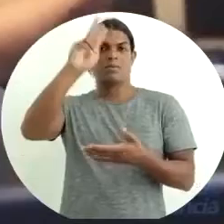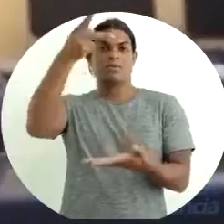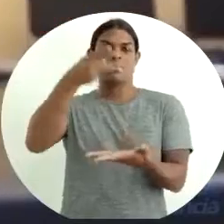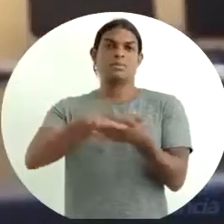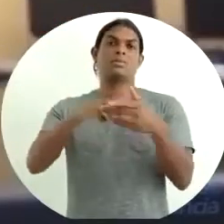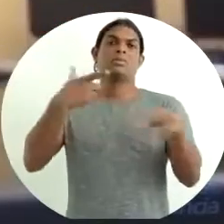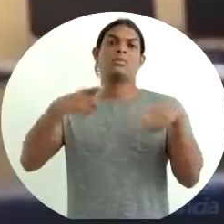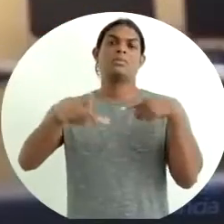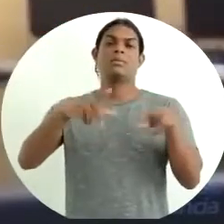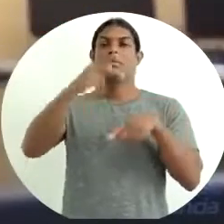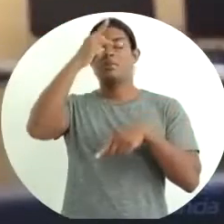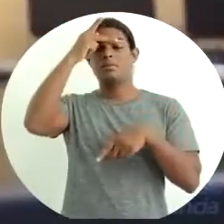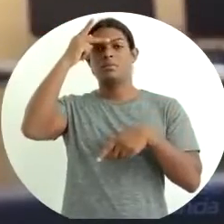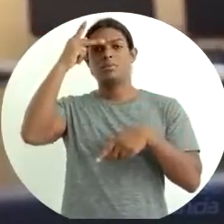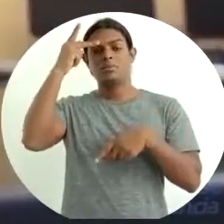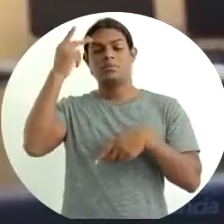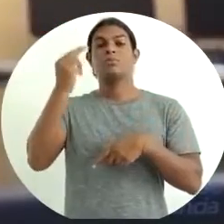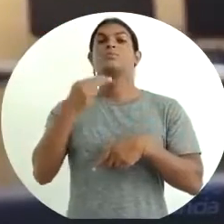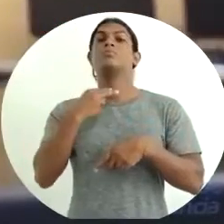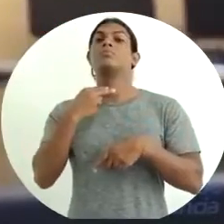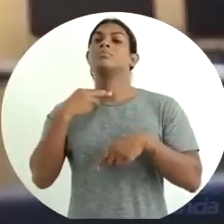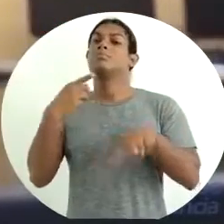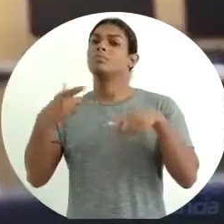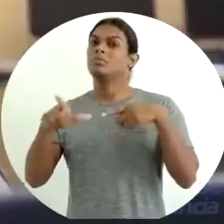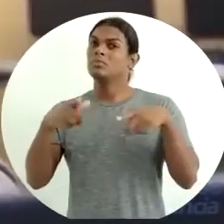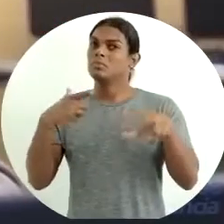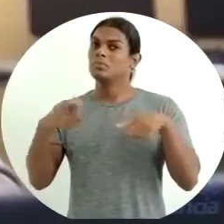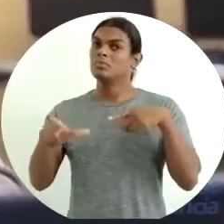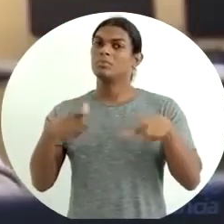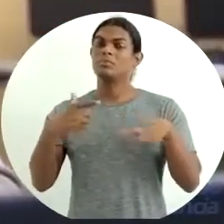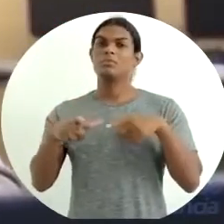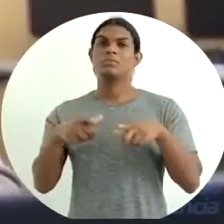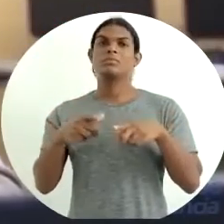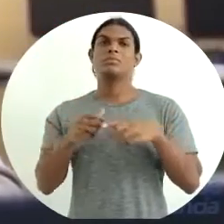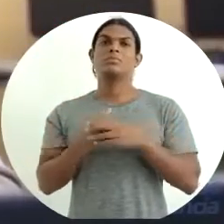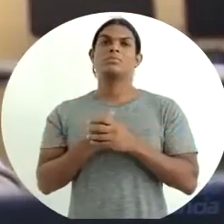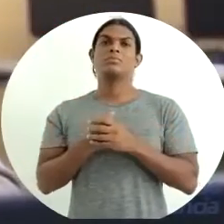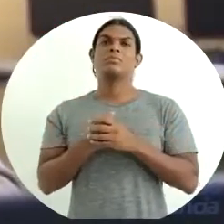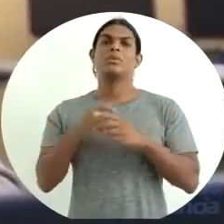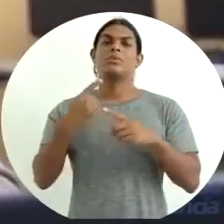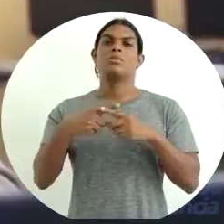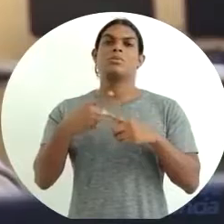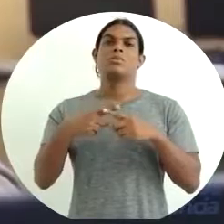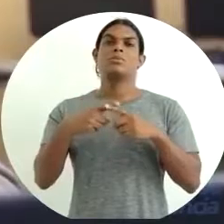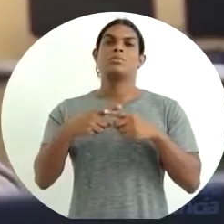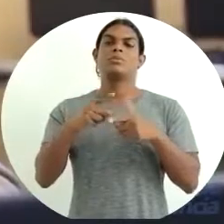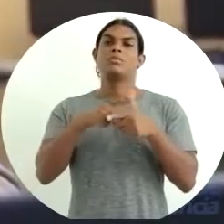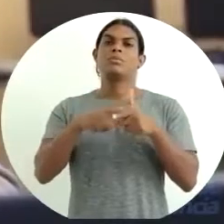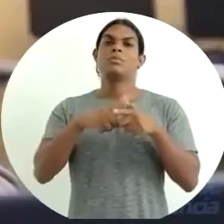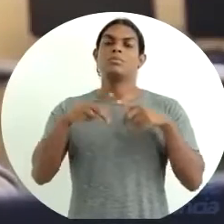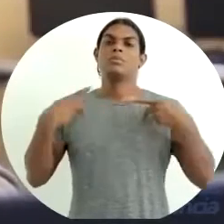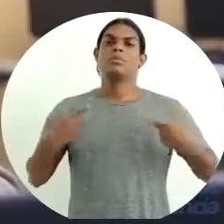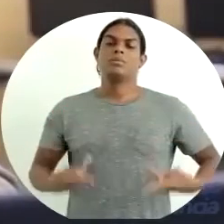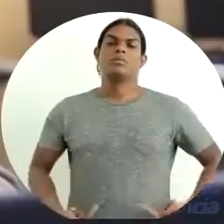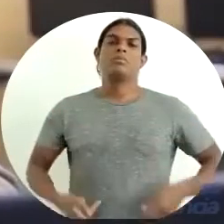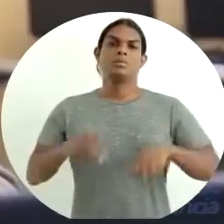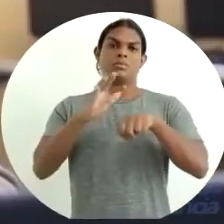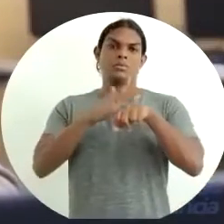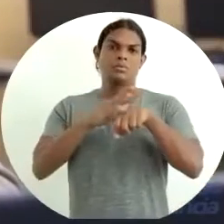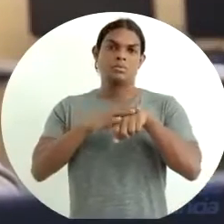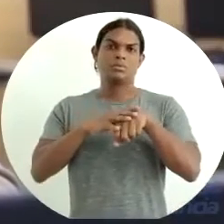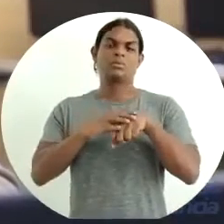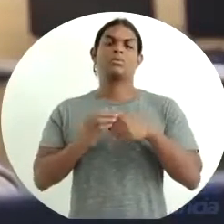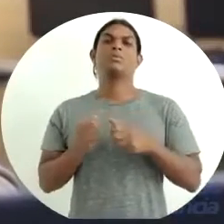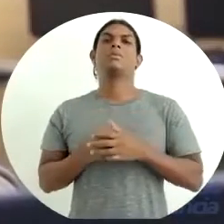adquirida desde lá atrás. Quando chega no momento que o trabalhador não consegue mais ir trabalhar por conta daquela doença, este é o momento que